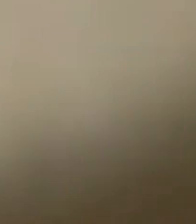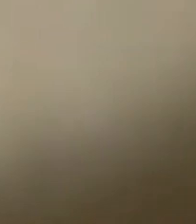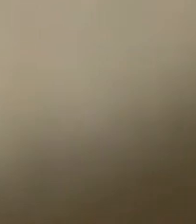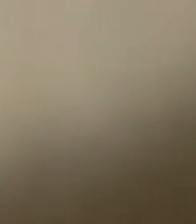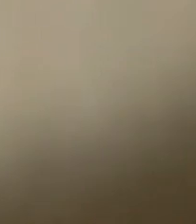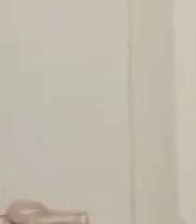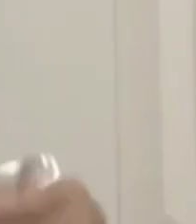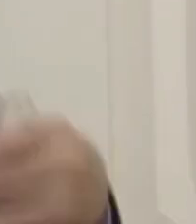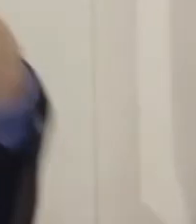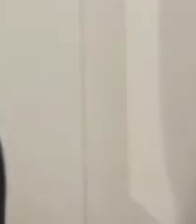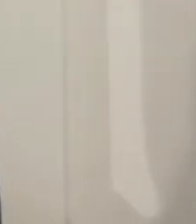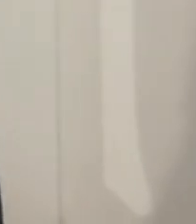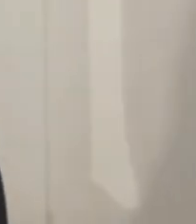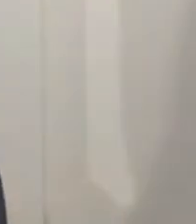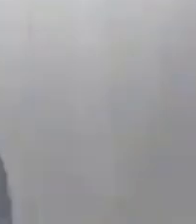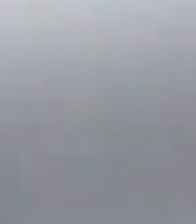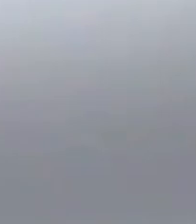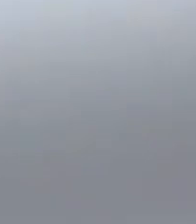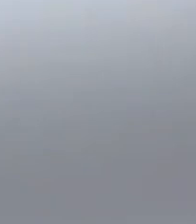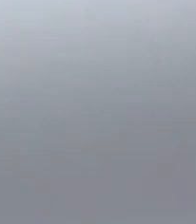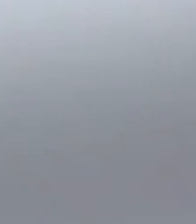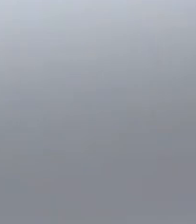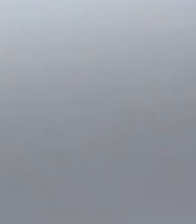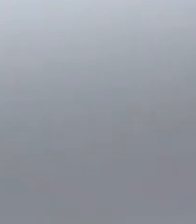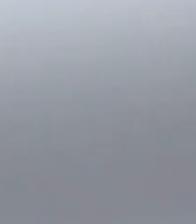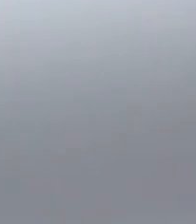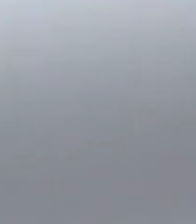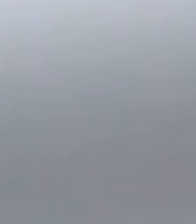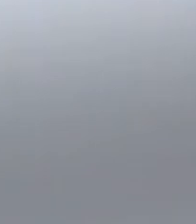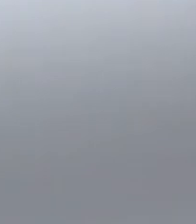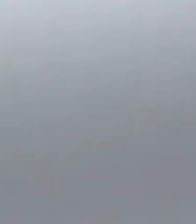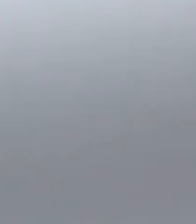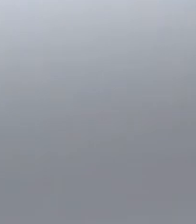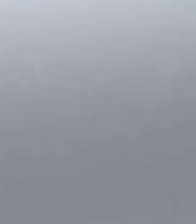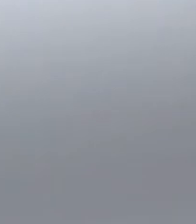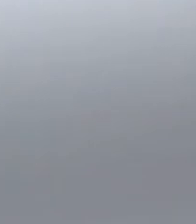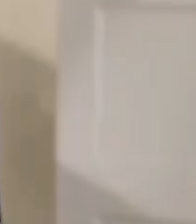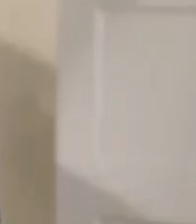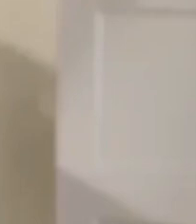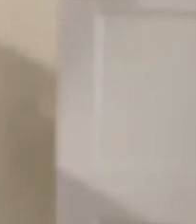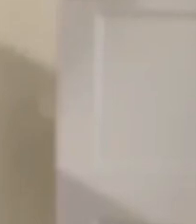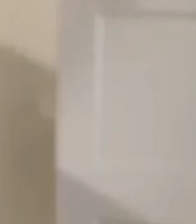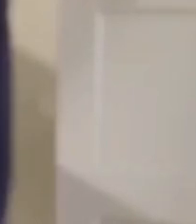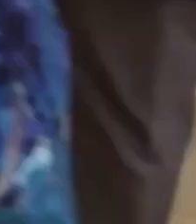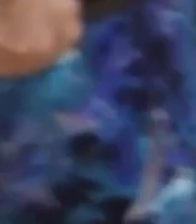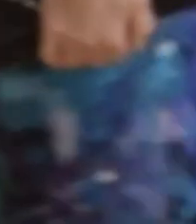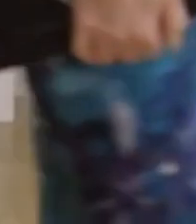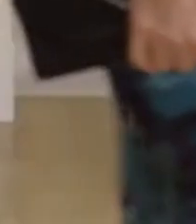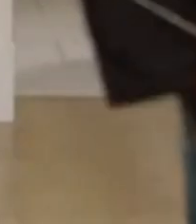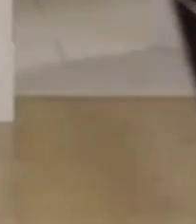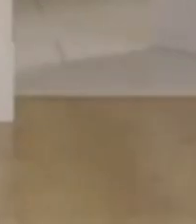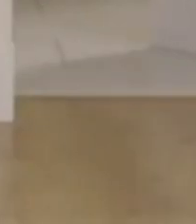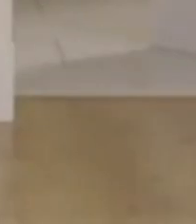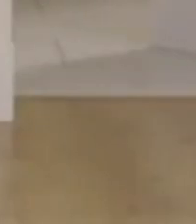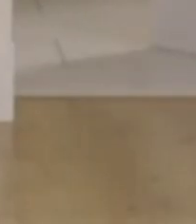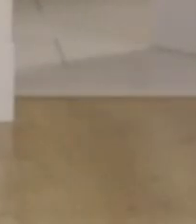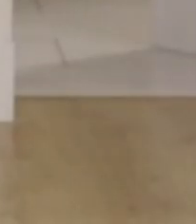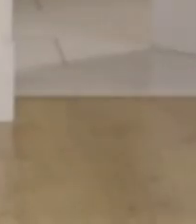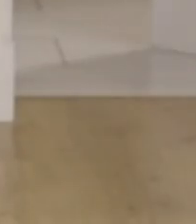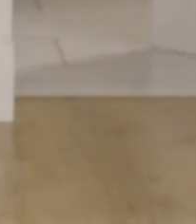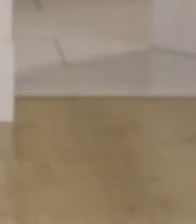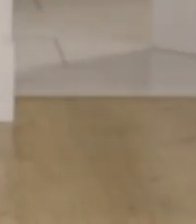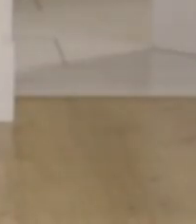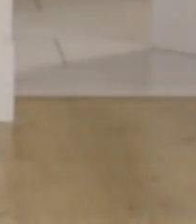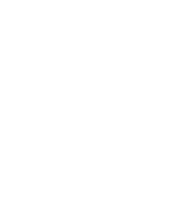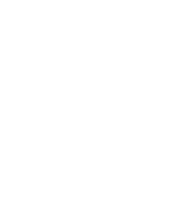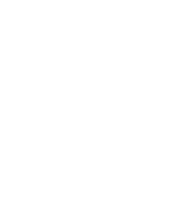é a melhor altura para instalar um elevador de escada Stana em sua casa. Um especialista de mobilidade Stana pode aconselhá-lo e apresentar um